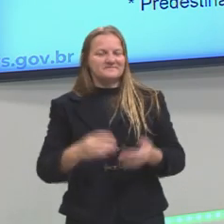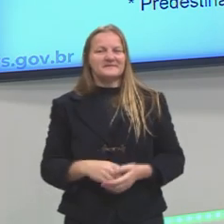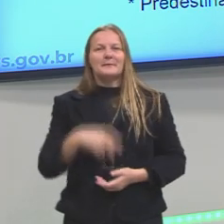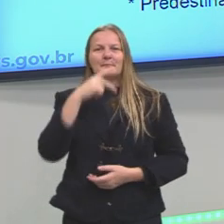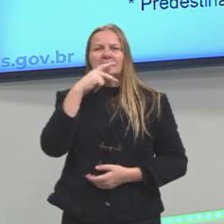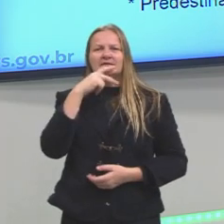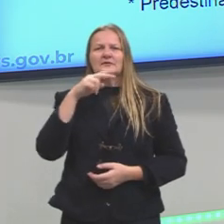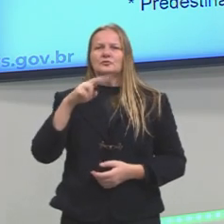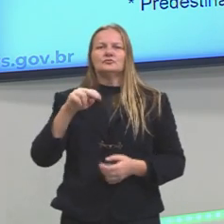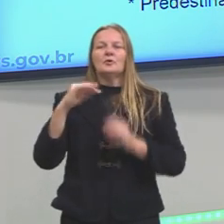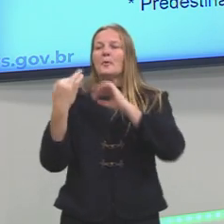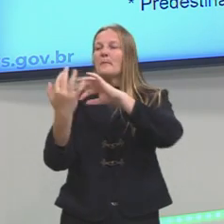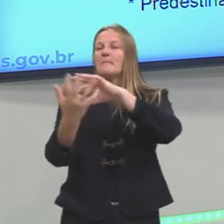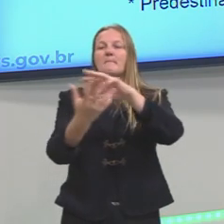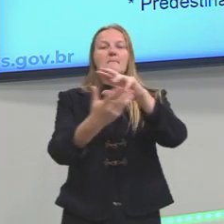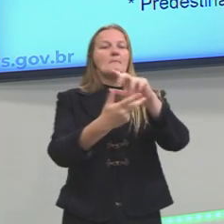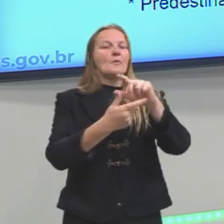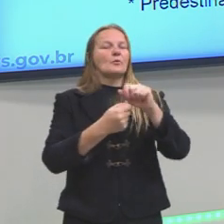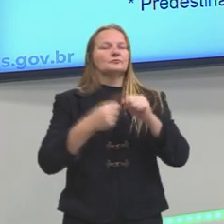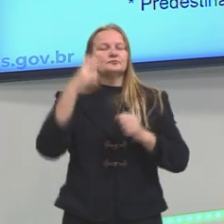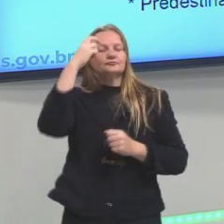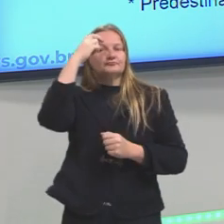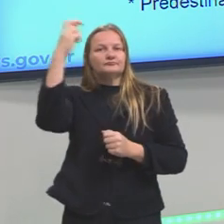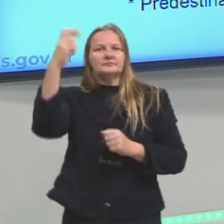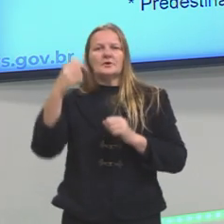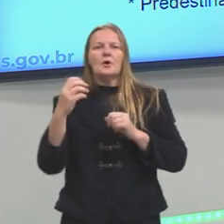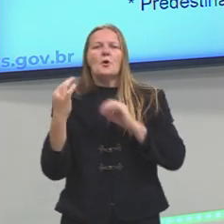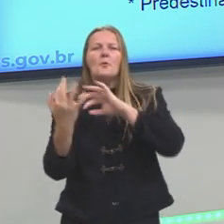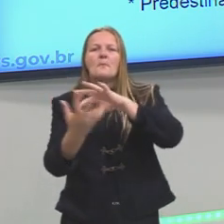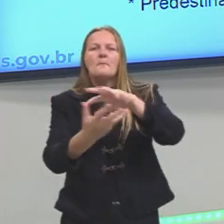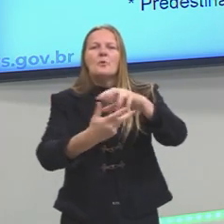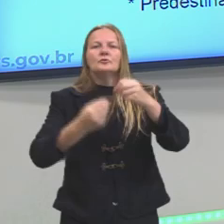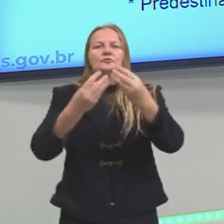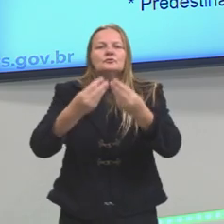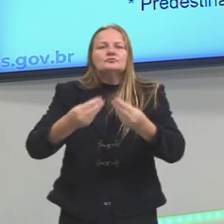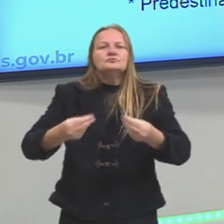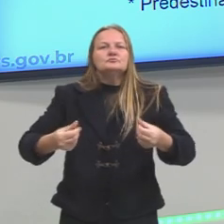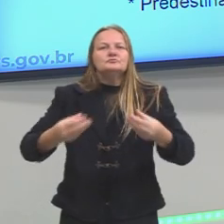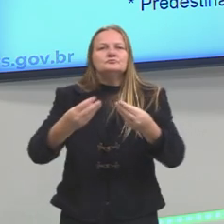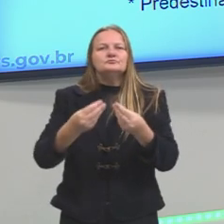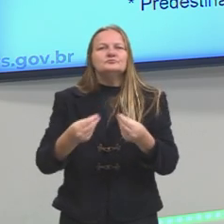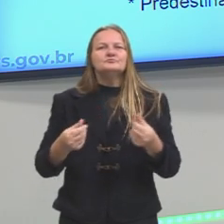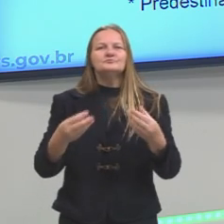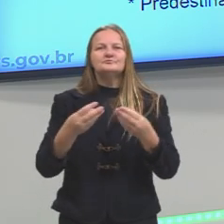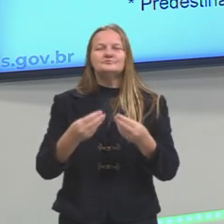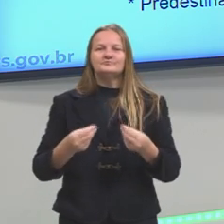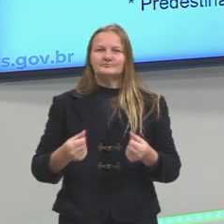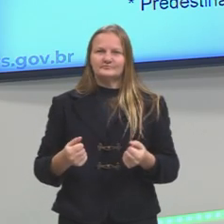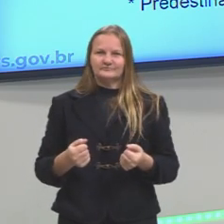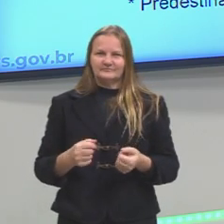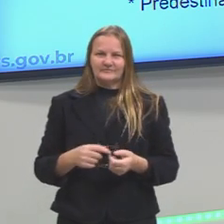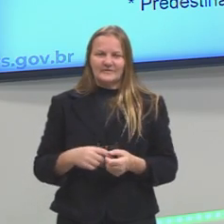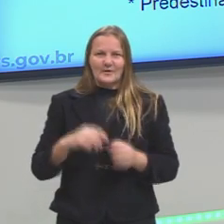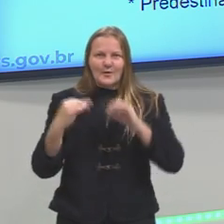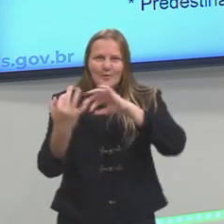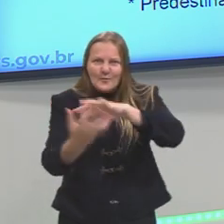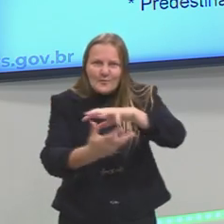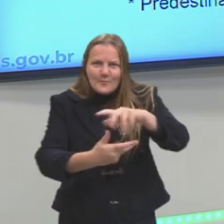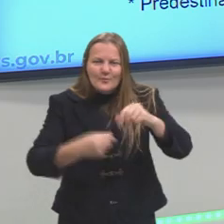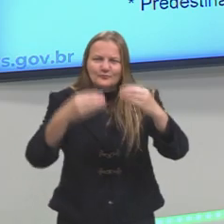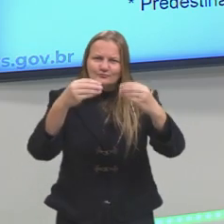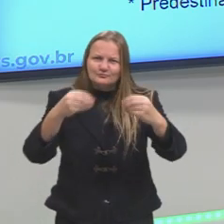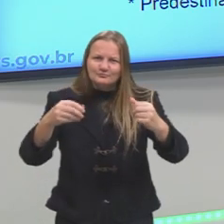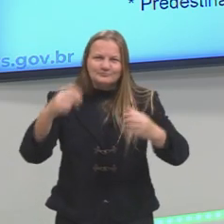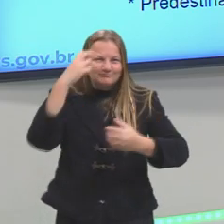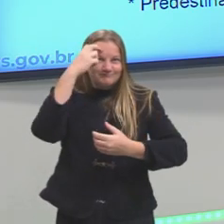queria essa teoria do mundo inteligível e do mundo sensível e o mundo sensível aqui uma cópia imperfeita e o mundo inteligível